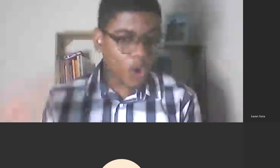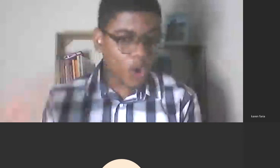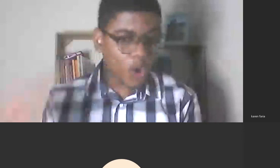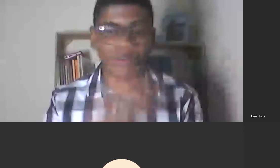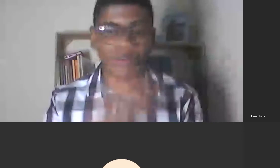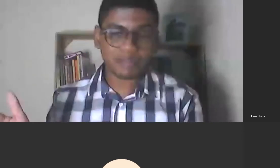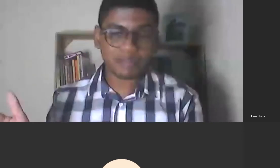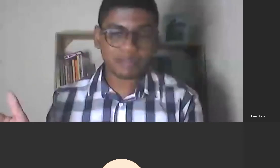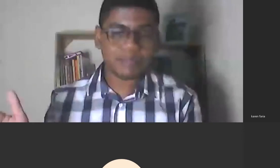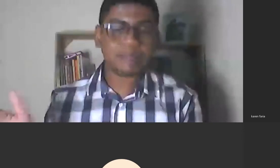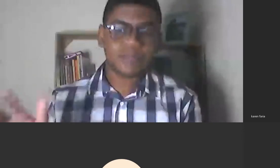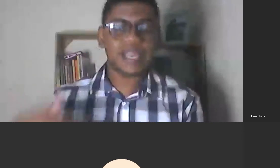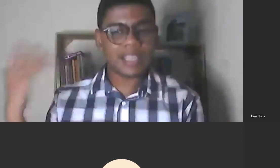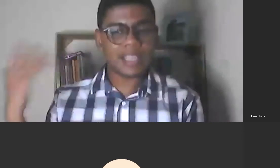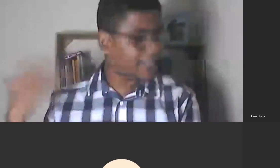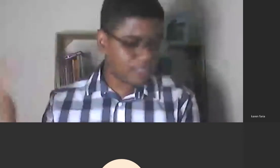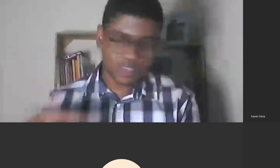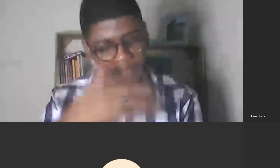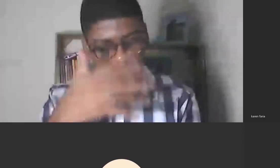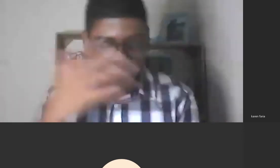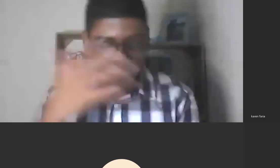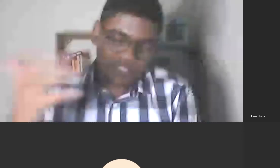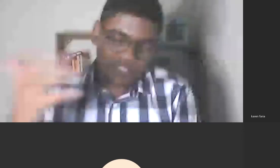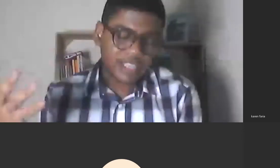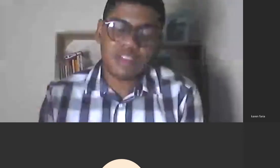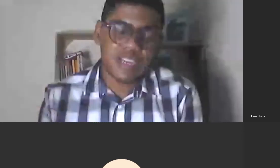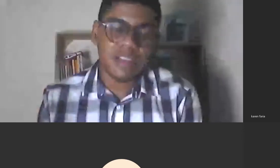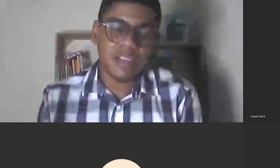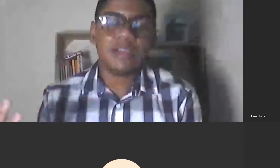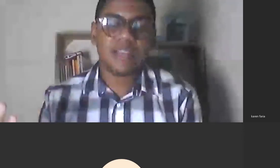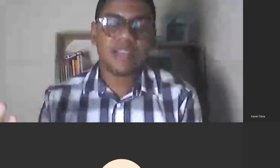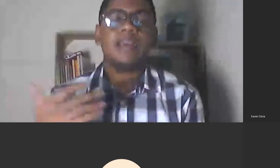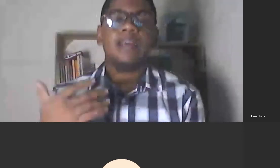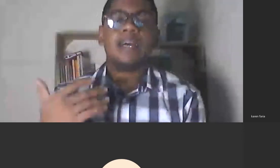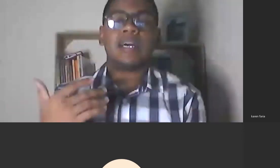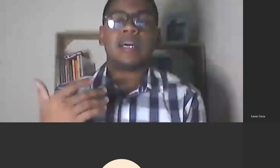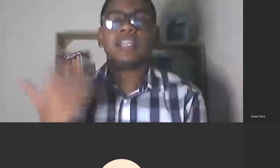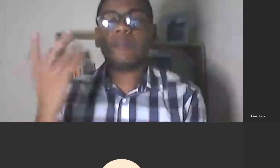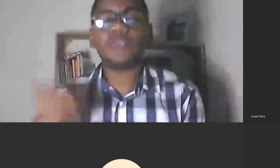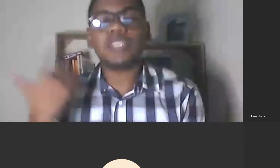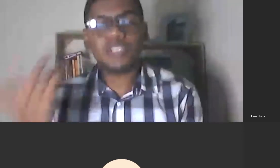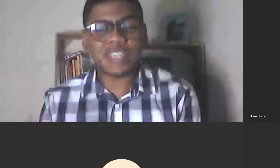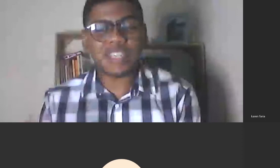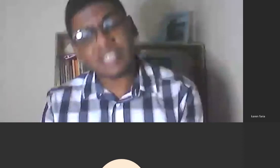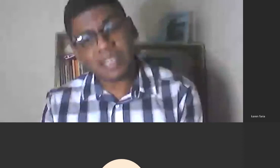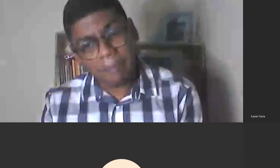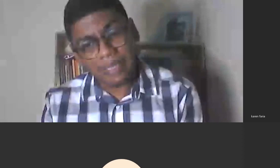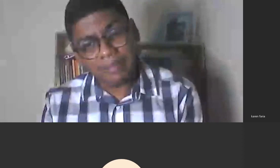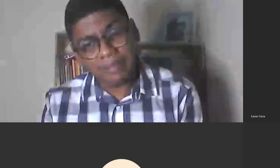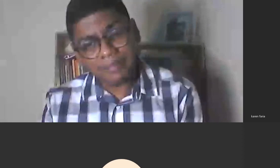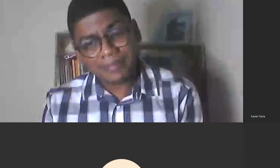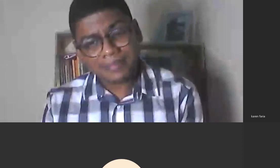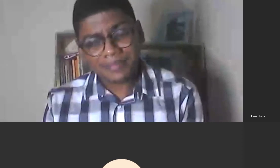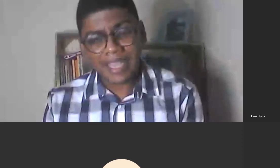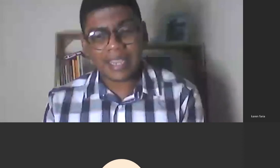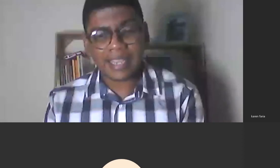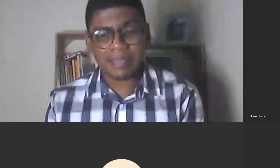bebida alcoólica ou não, tá? E aí, dependendo, a gente vai ter que definir, né? Geralmente, quando a gente fala assim, você